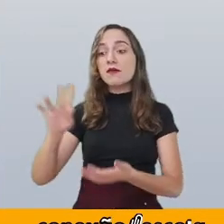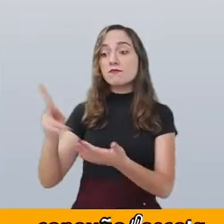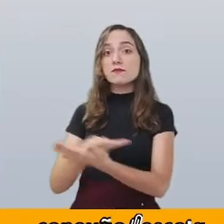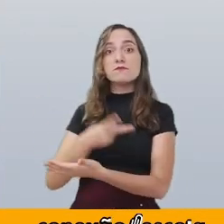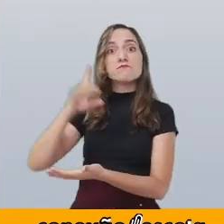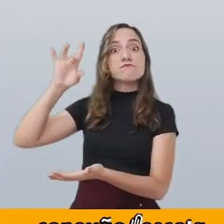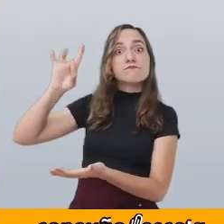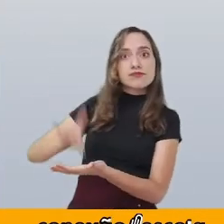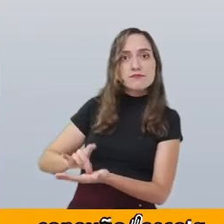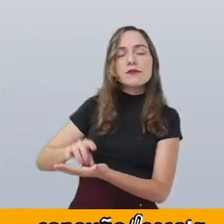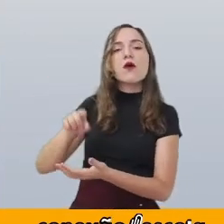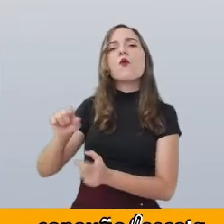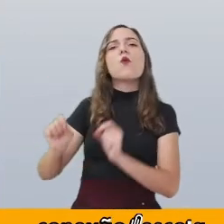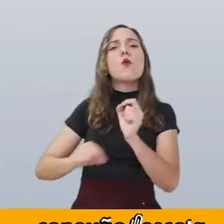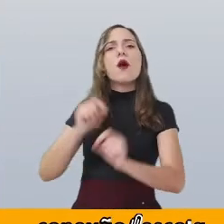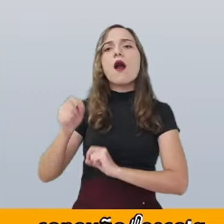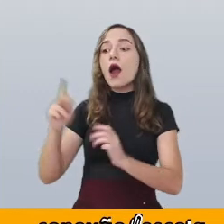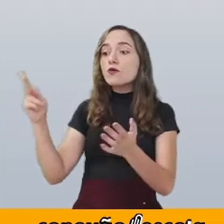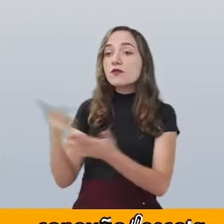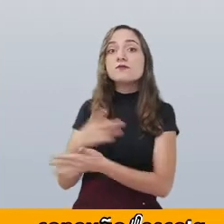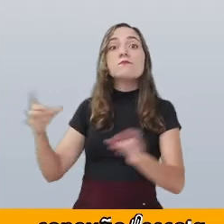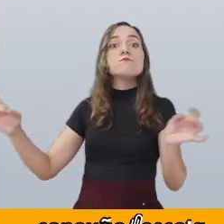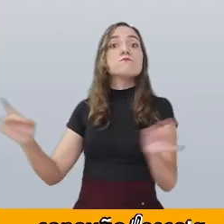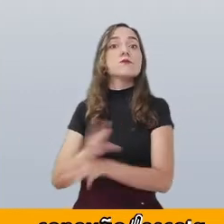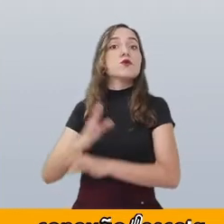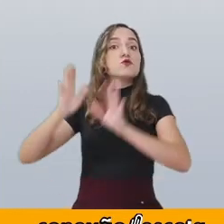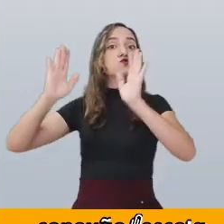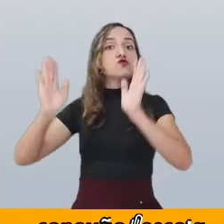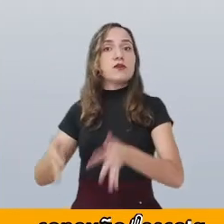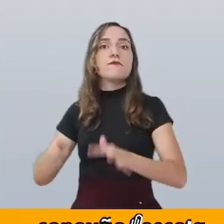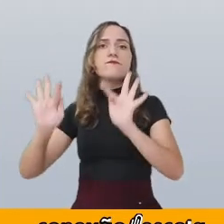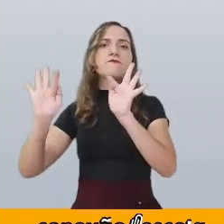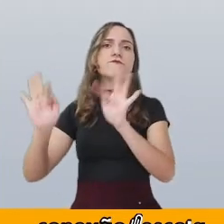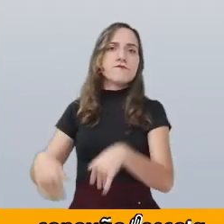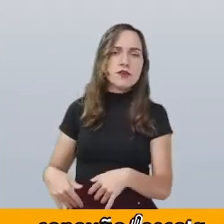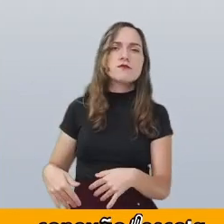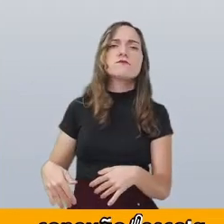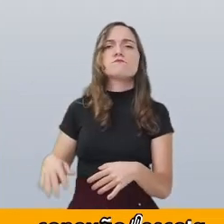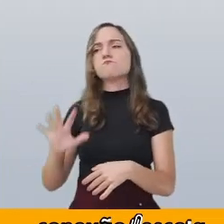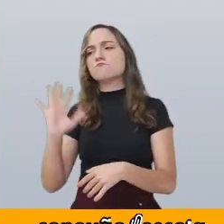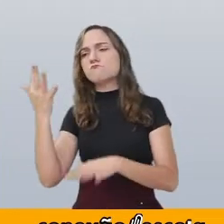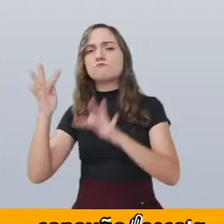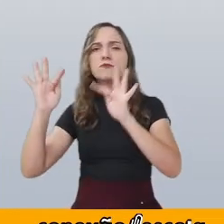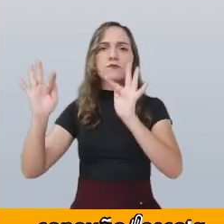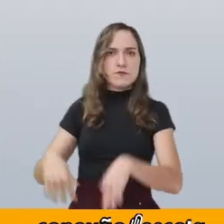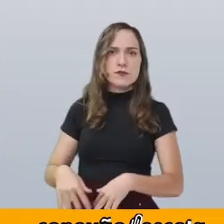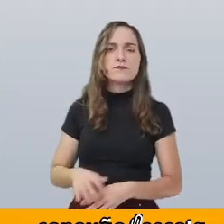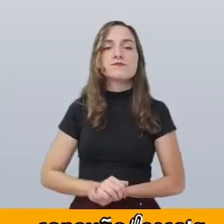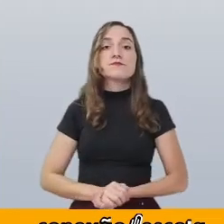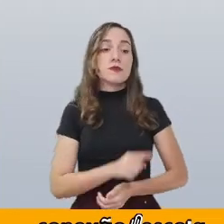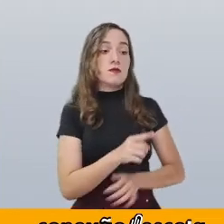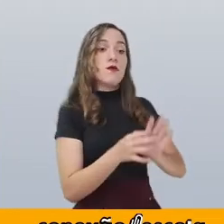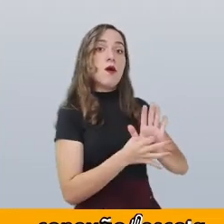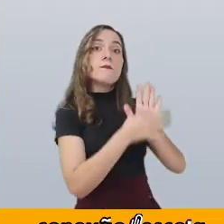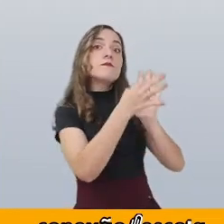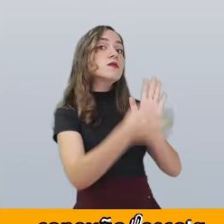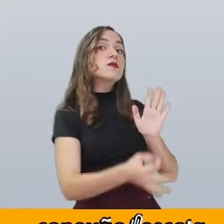Fato, acontecimento acabado, evento, ocorrência.